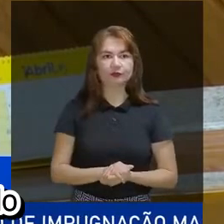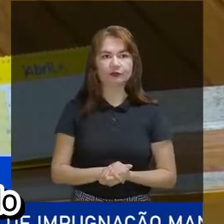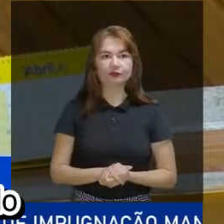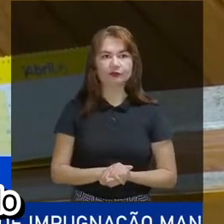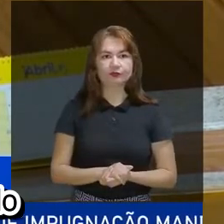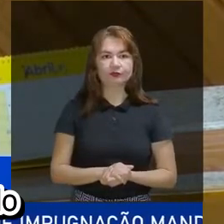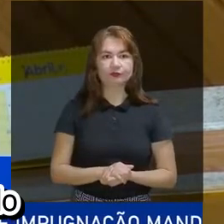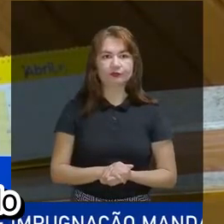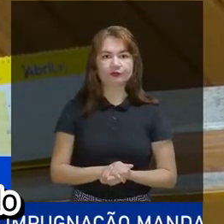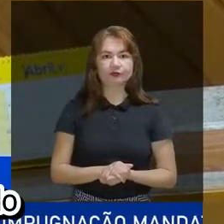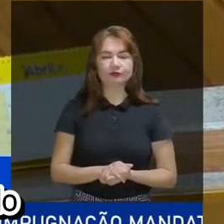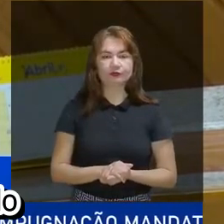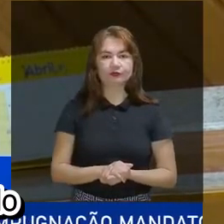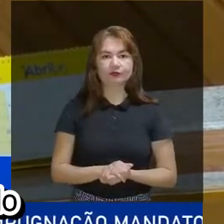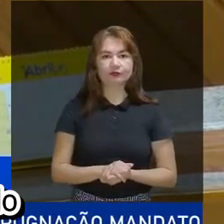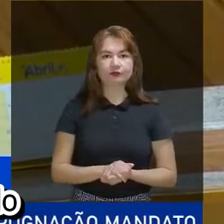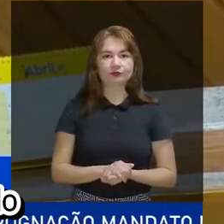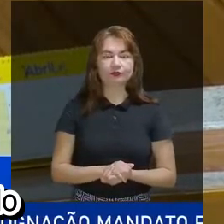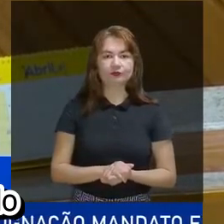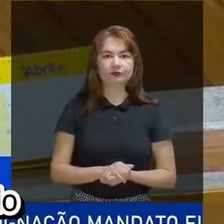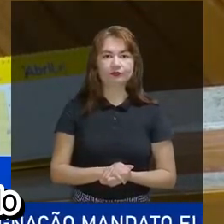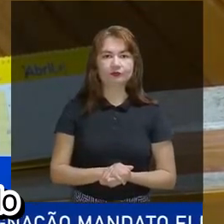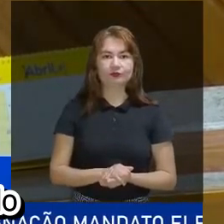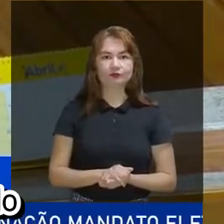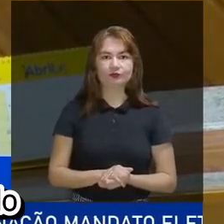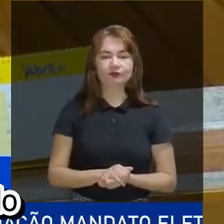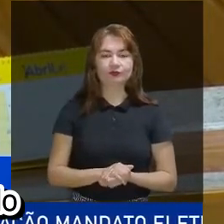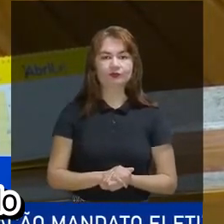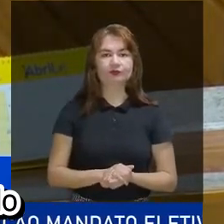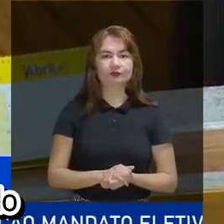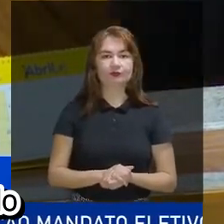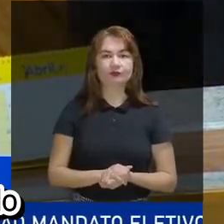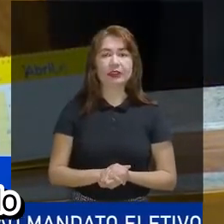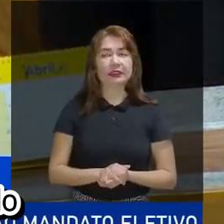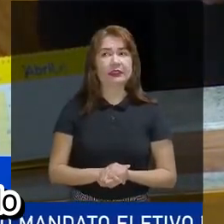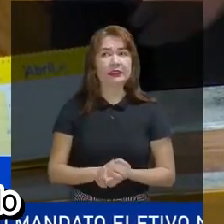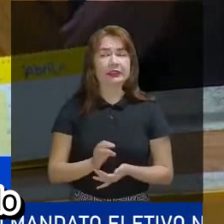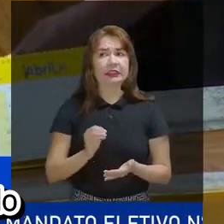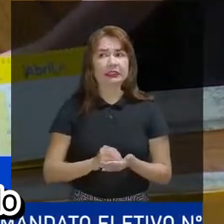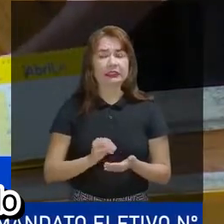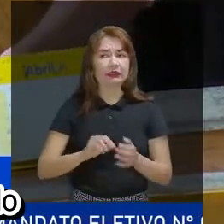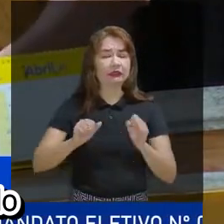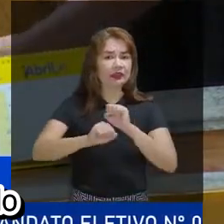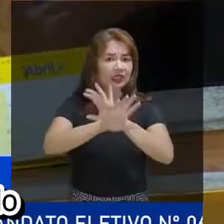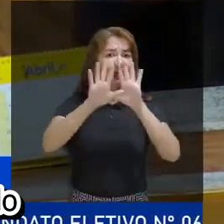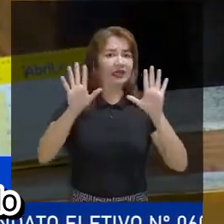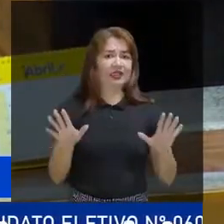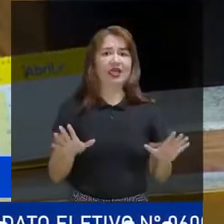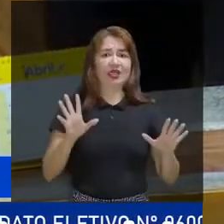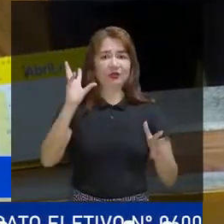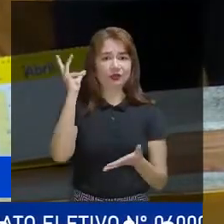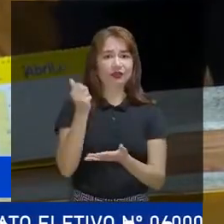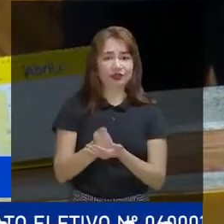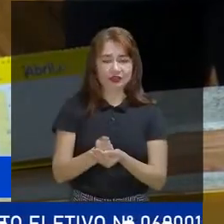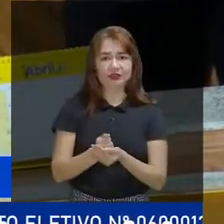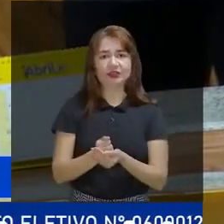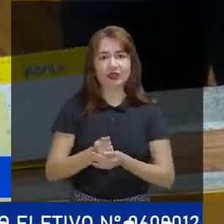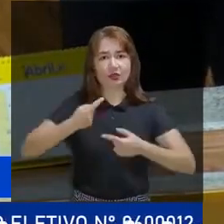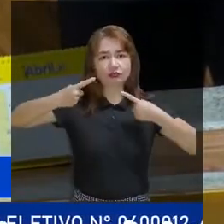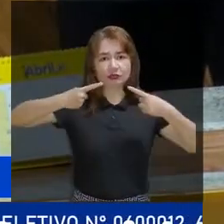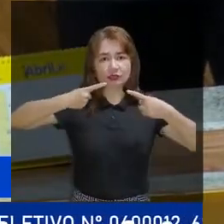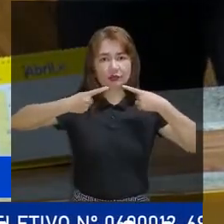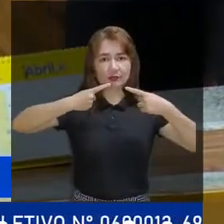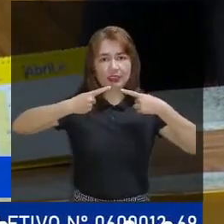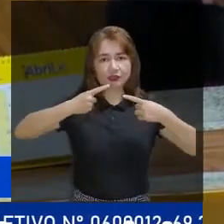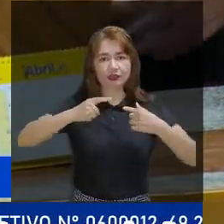que na ementa acabou não ficando estampado aquilo que foi decidido mesmo nos debates,